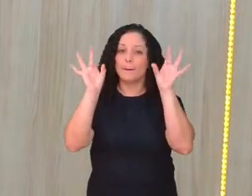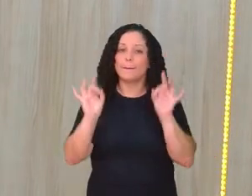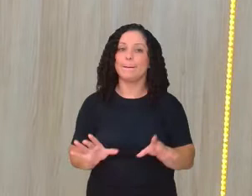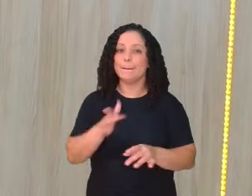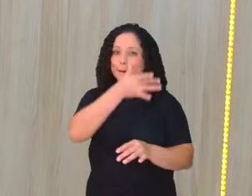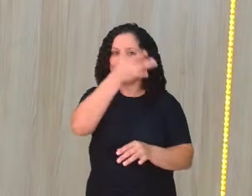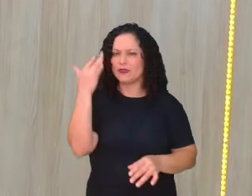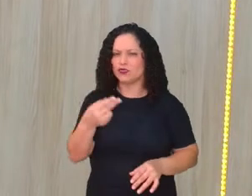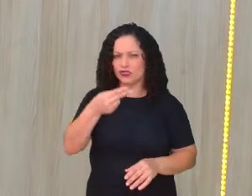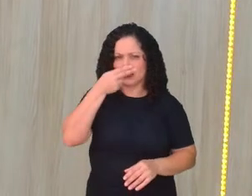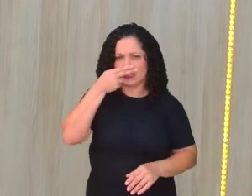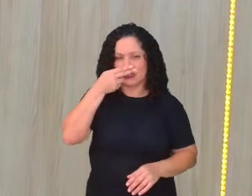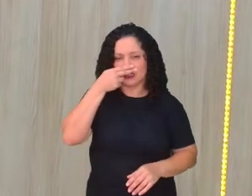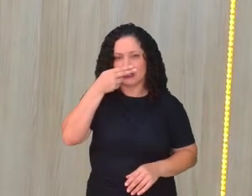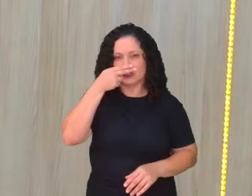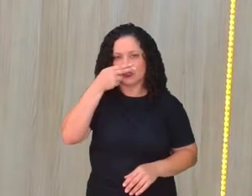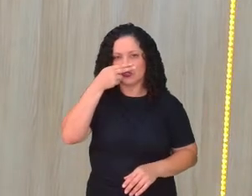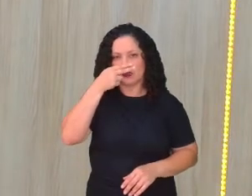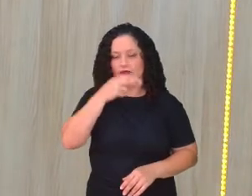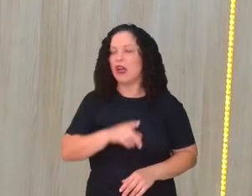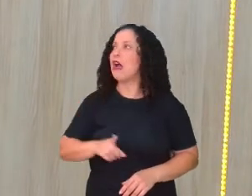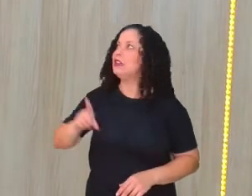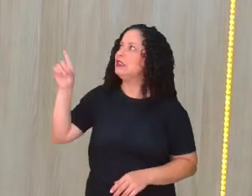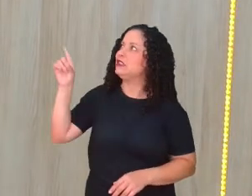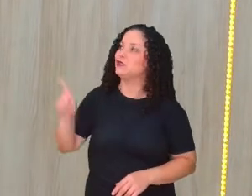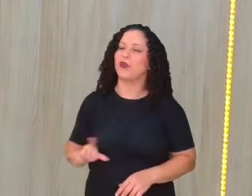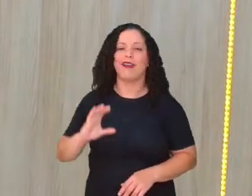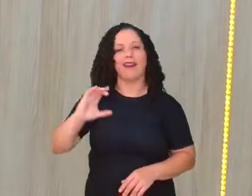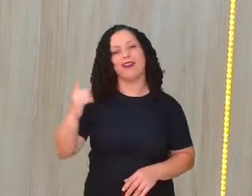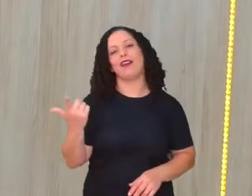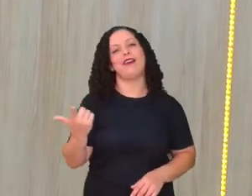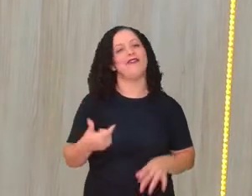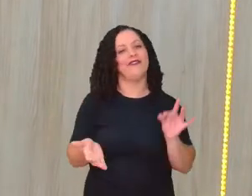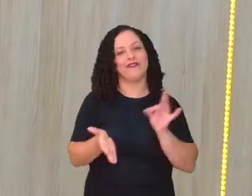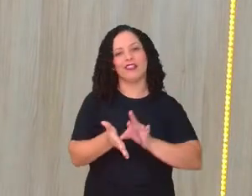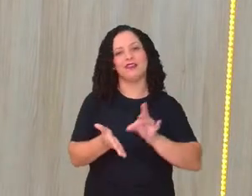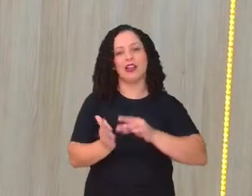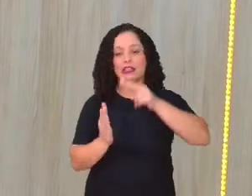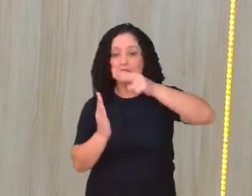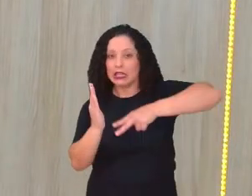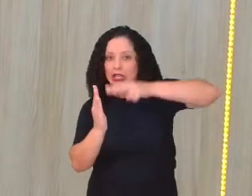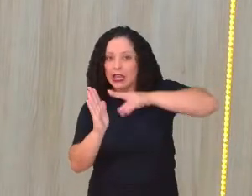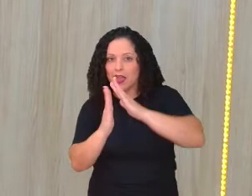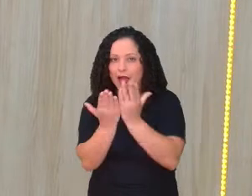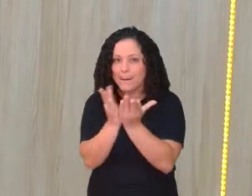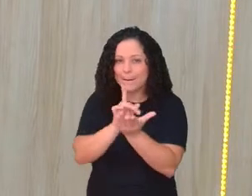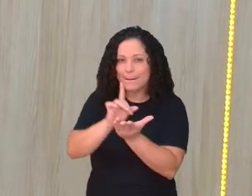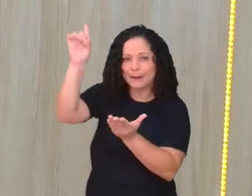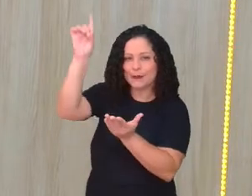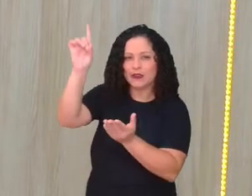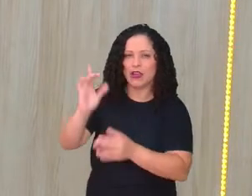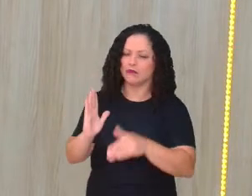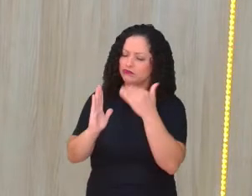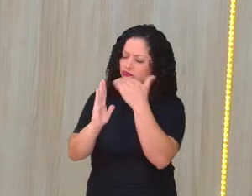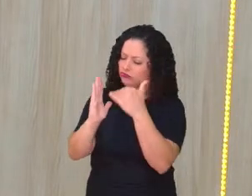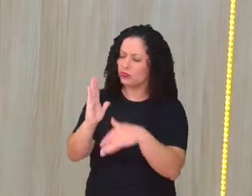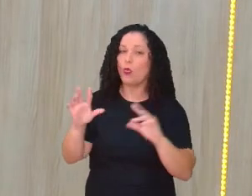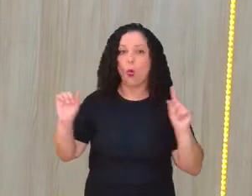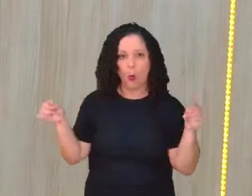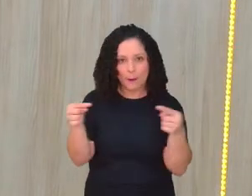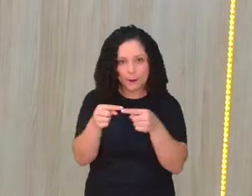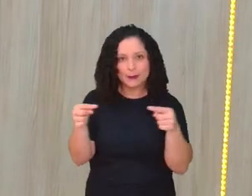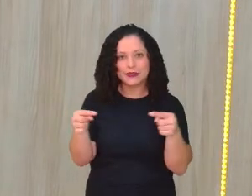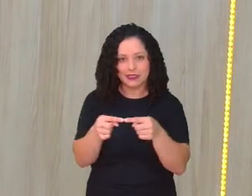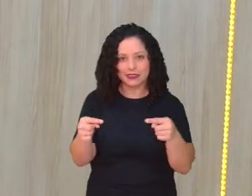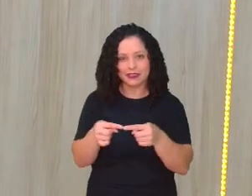por exemplo. Isso aí é muito óbvio, você lendo a Bíblia, você vai descobrir isso daí. Só qual é a questão? Naquele